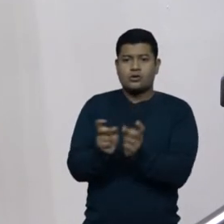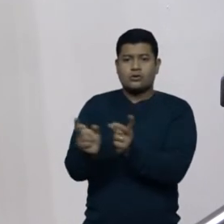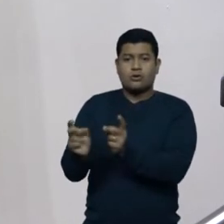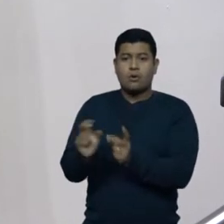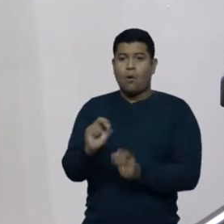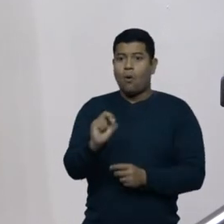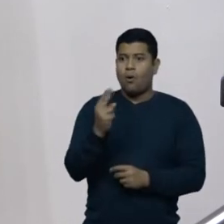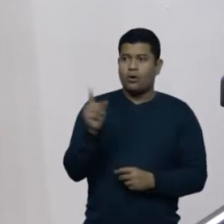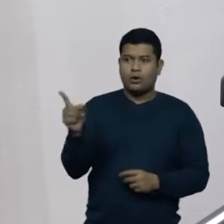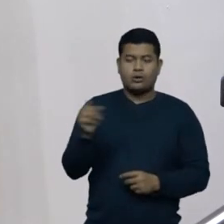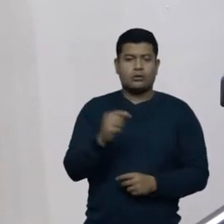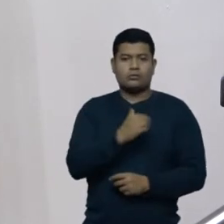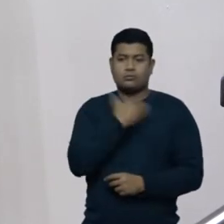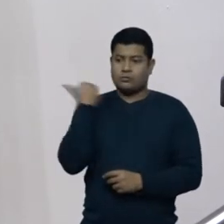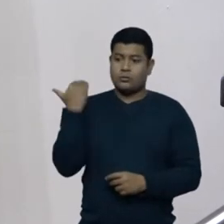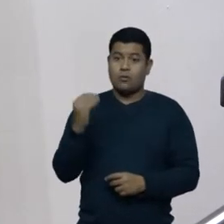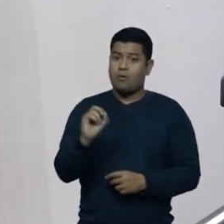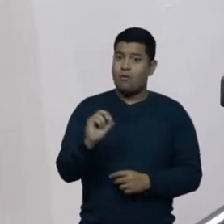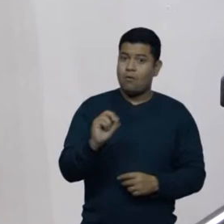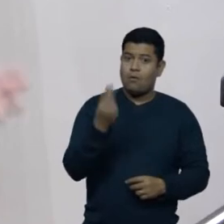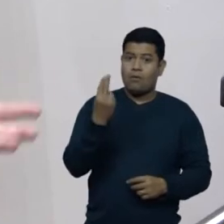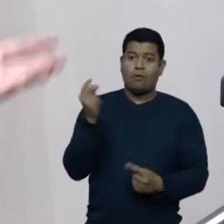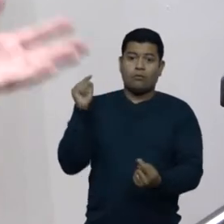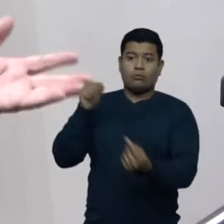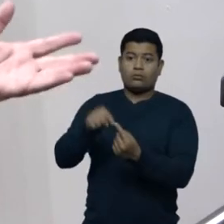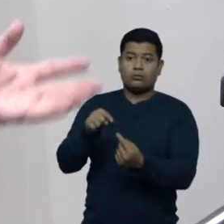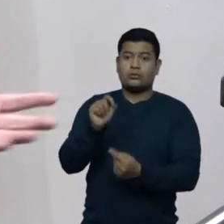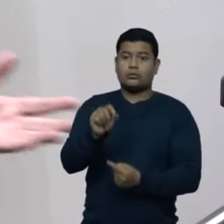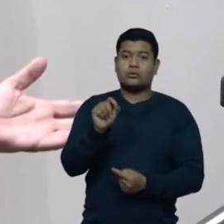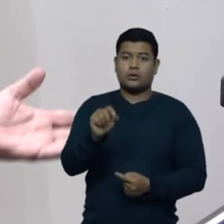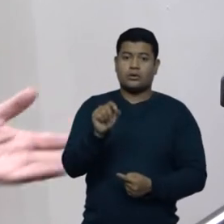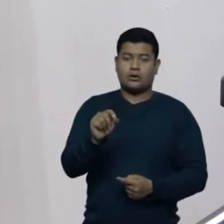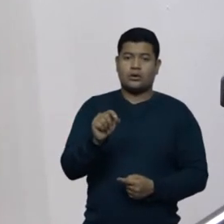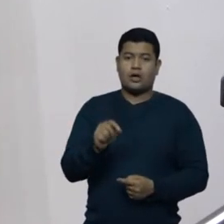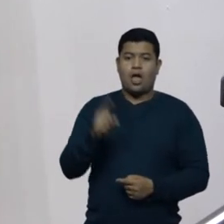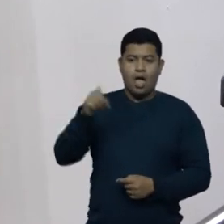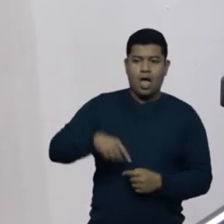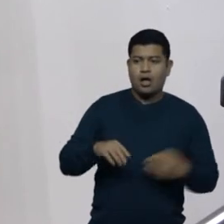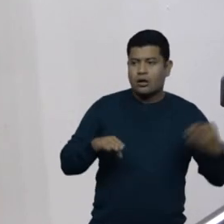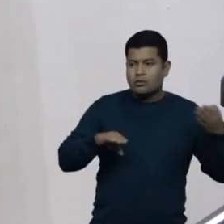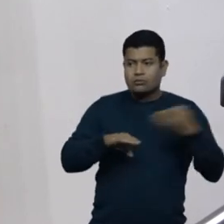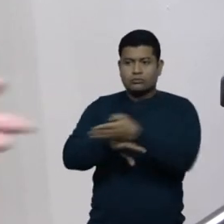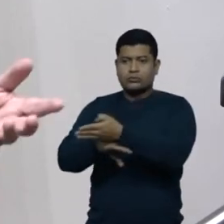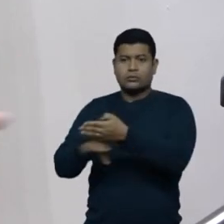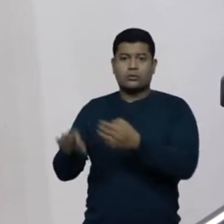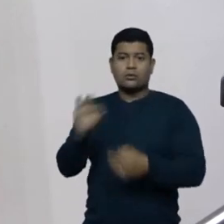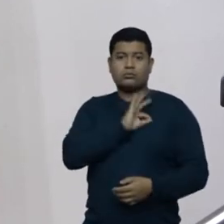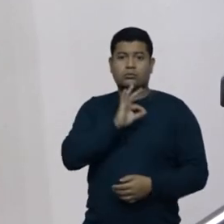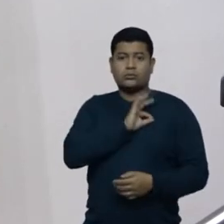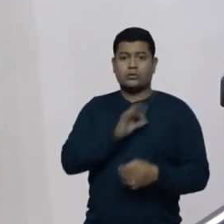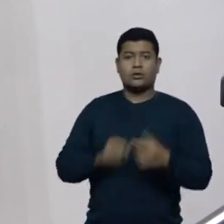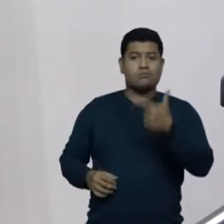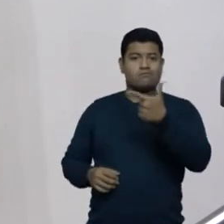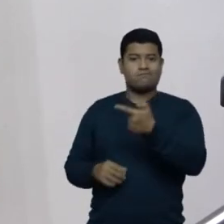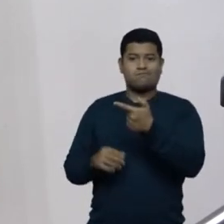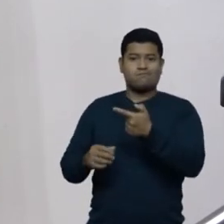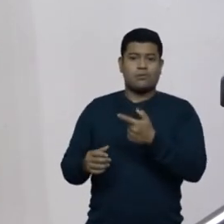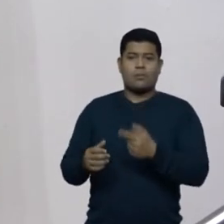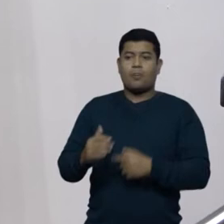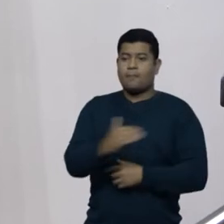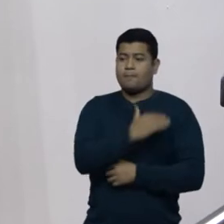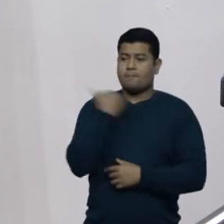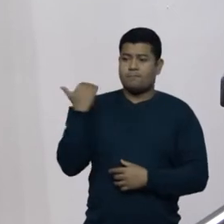morrer ou a missão deles era ir lá no posto policial e atirar e matar